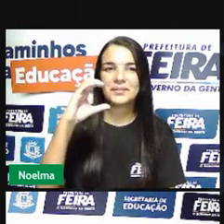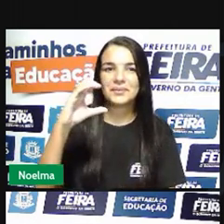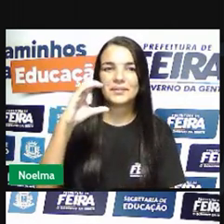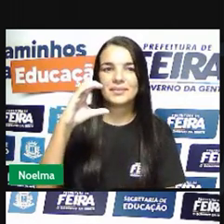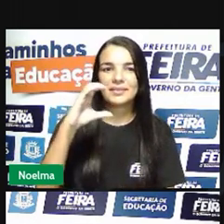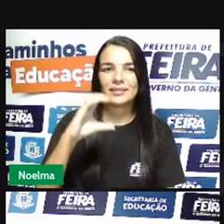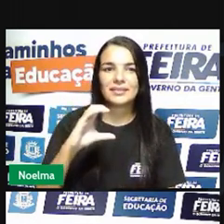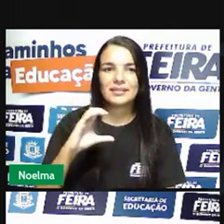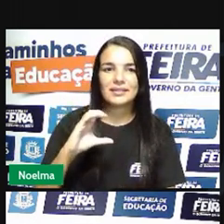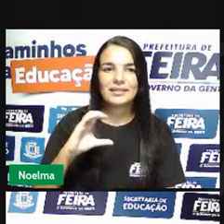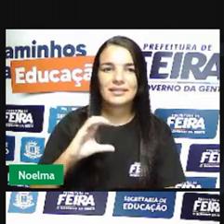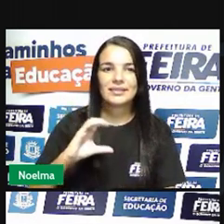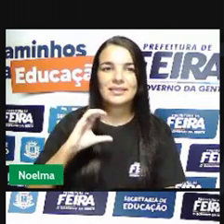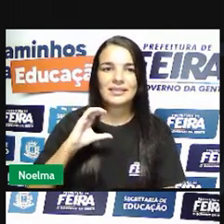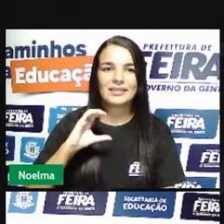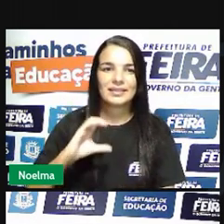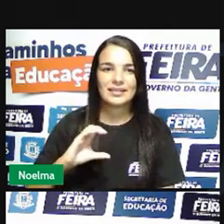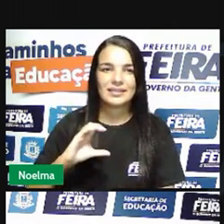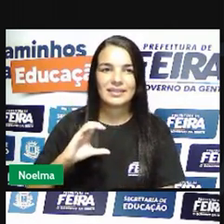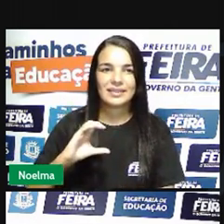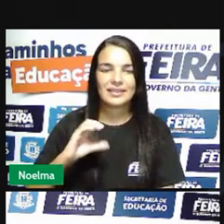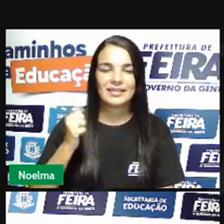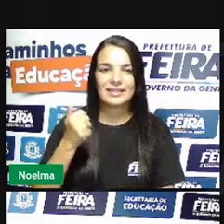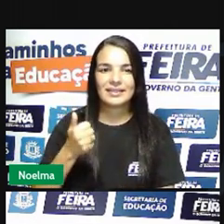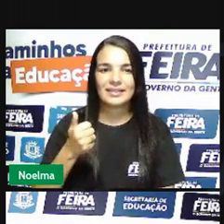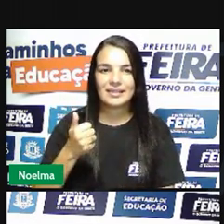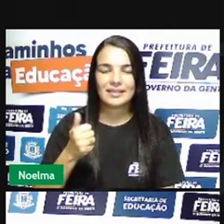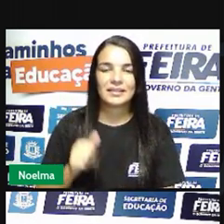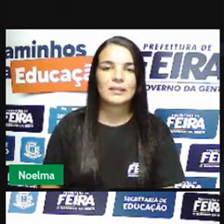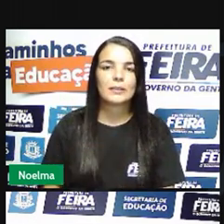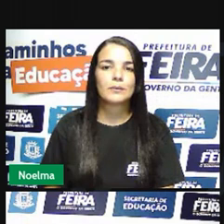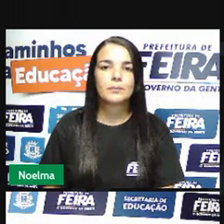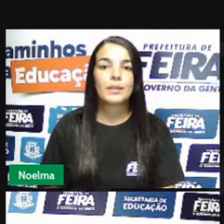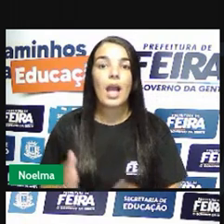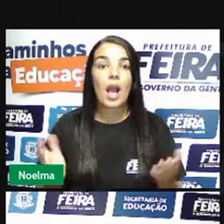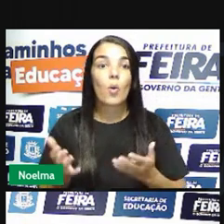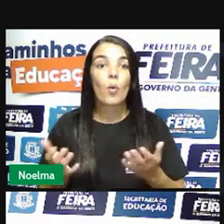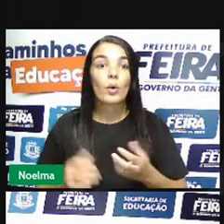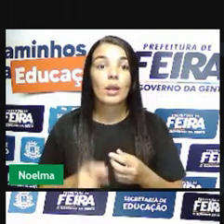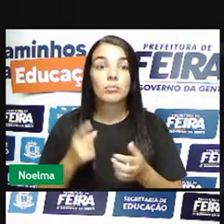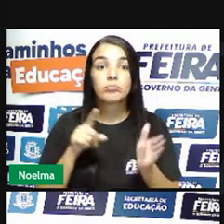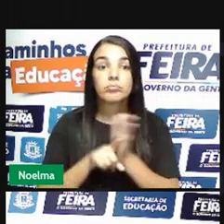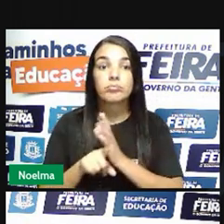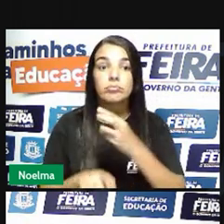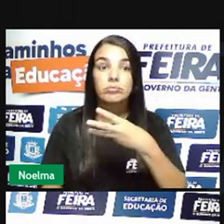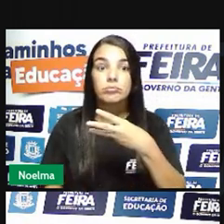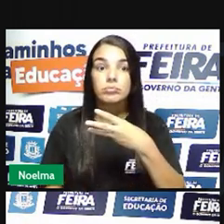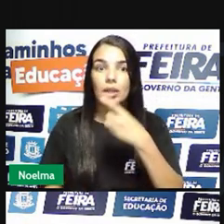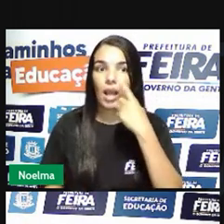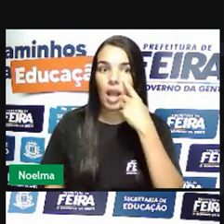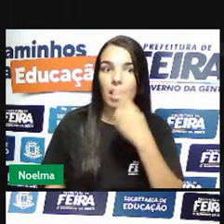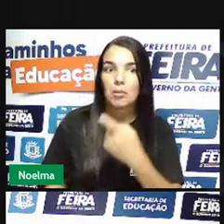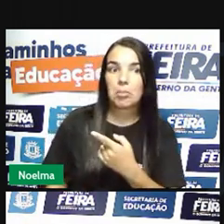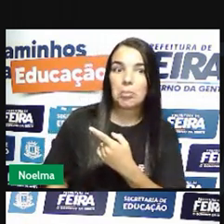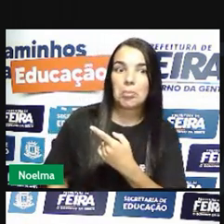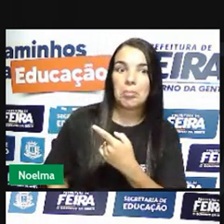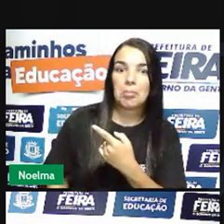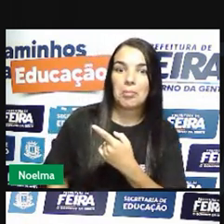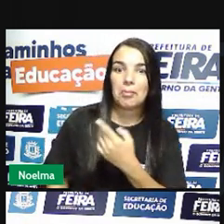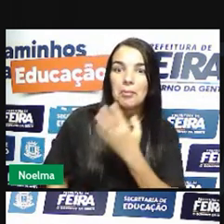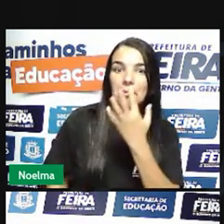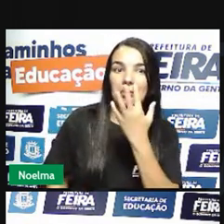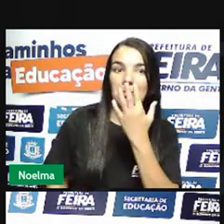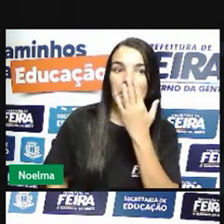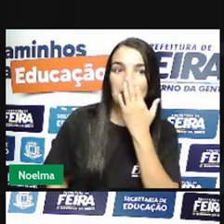doze avos alternativa c e a terceira questão qual dessas alternativas